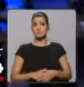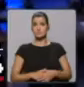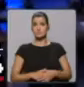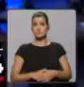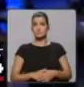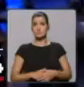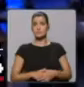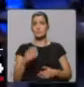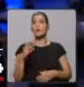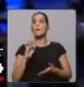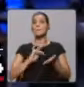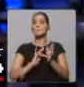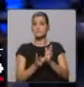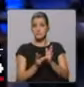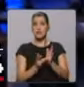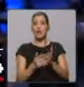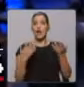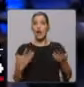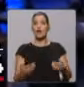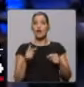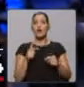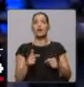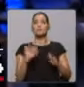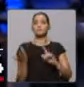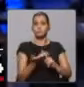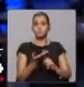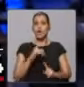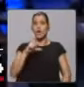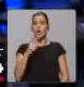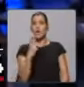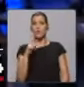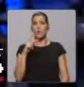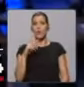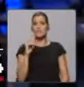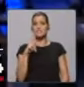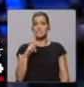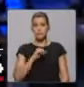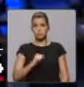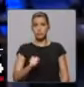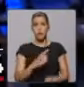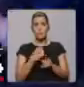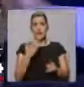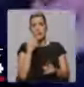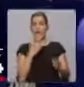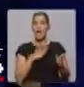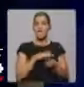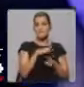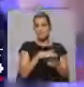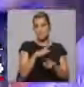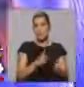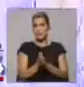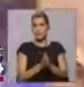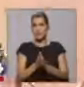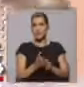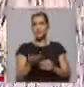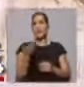A justiça brasileira abriu um inquérito contra Lula da Silva por alegado tráfico de influência. Em causa está uma alegada ajuda do